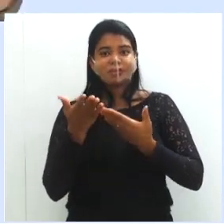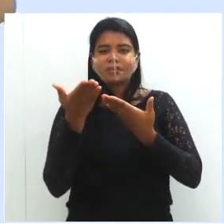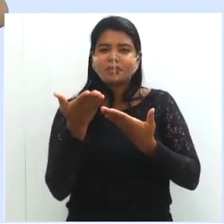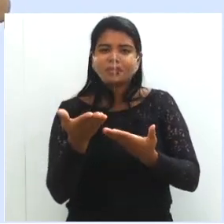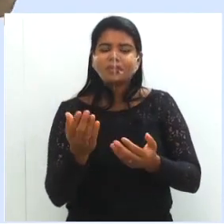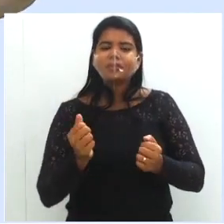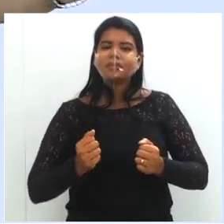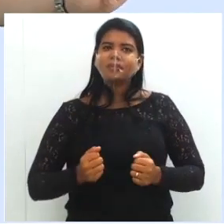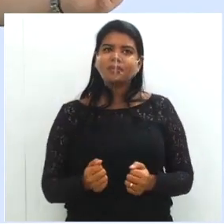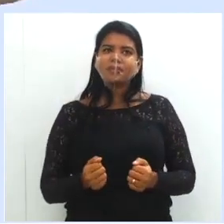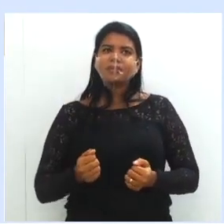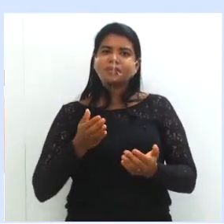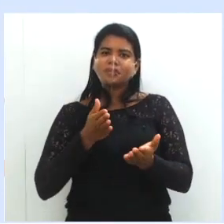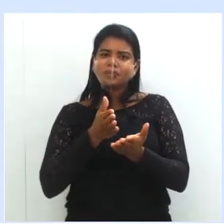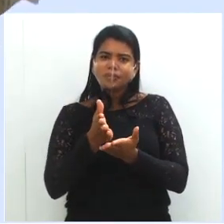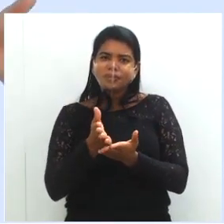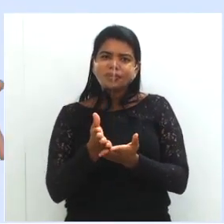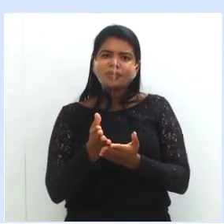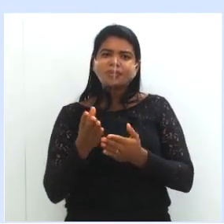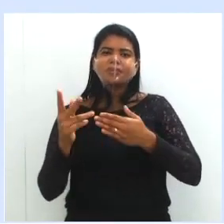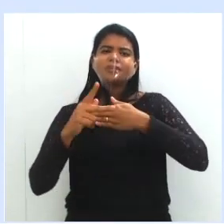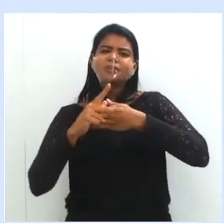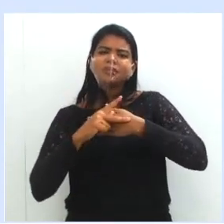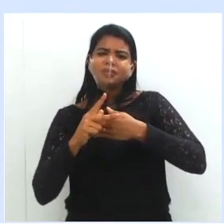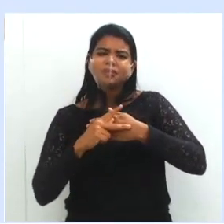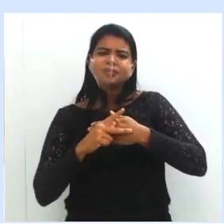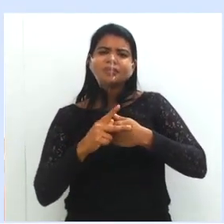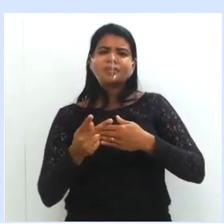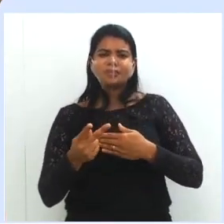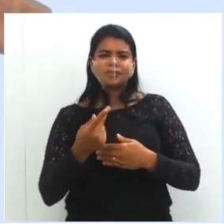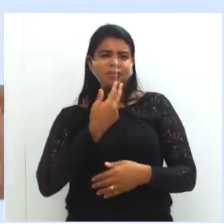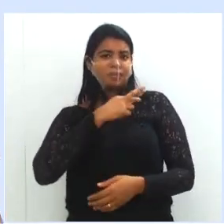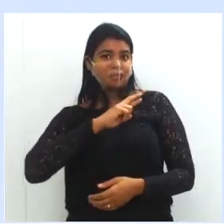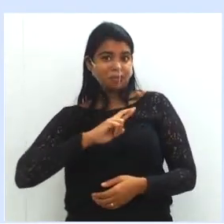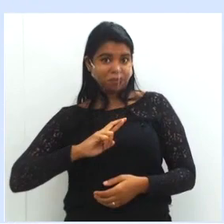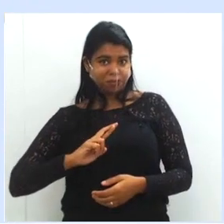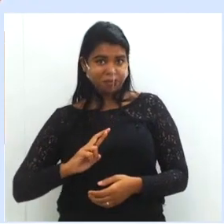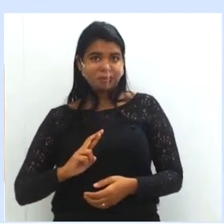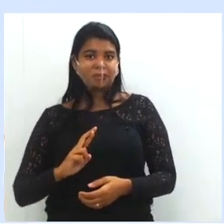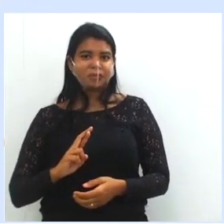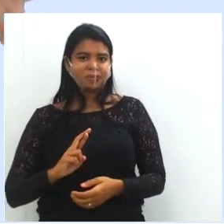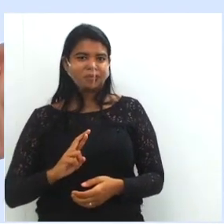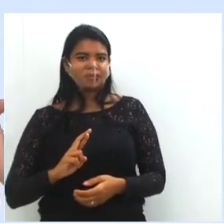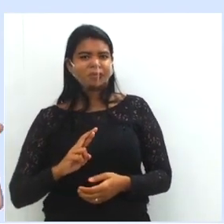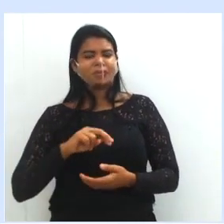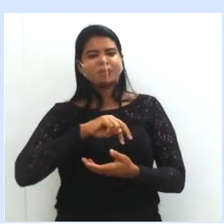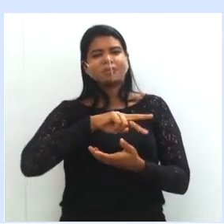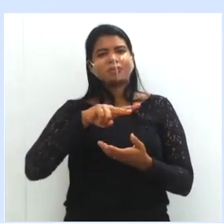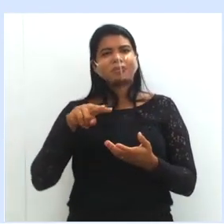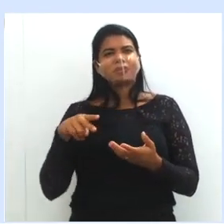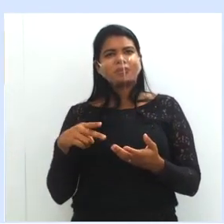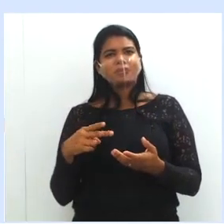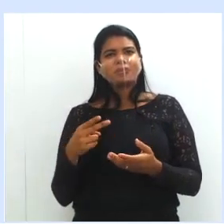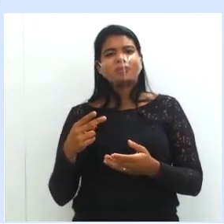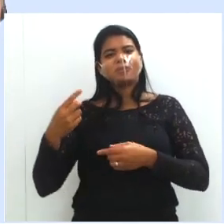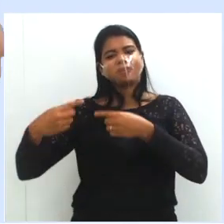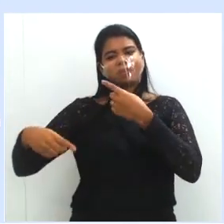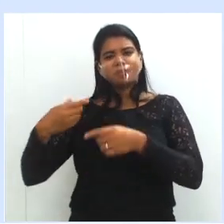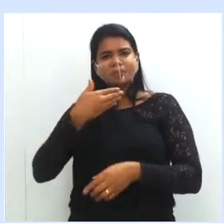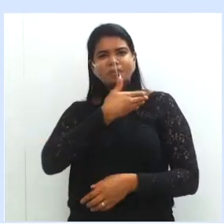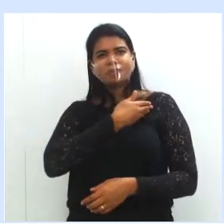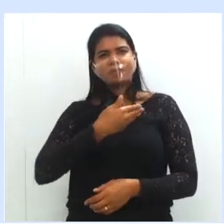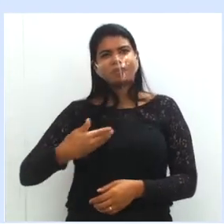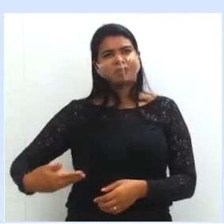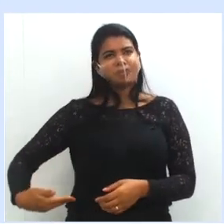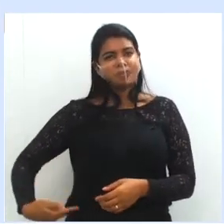vocês um percurso sobre o papel da tradição religiosa, da religião e a questão com as